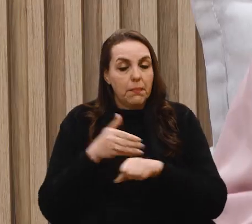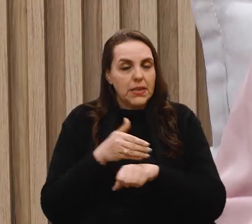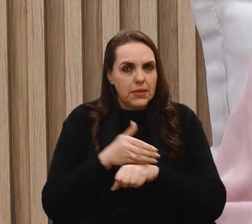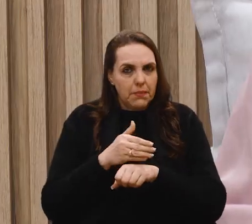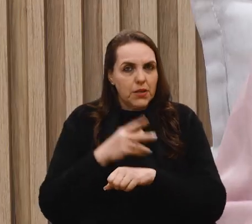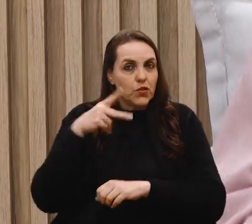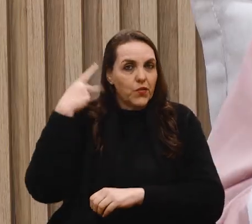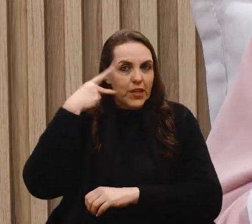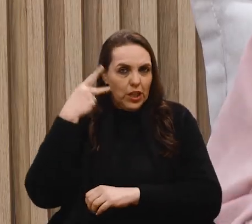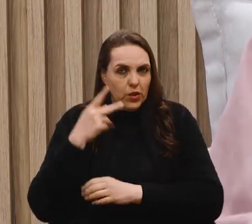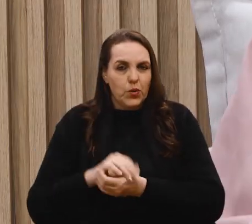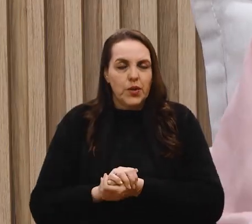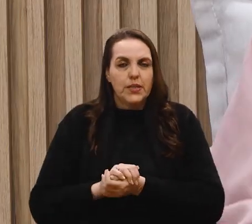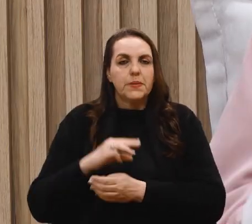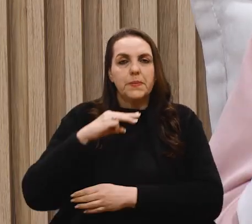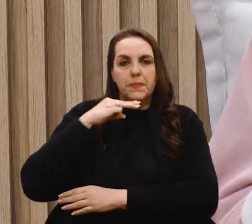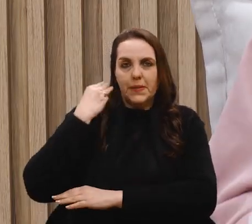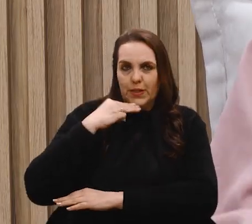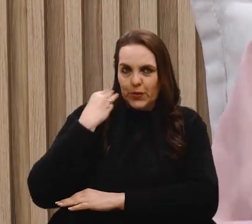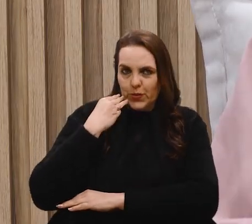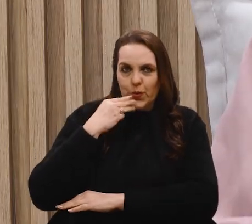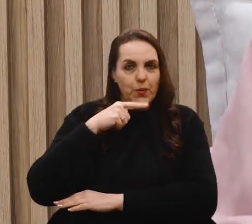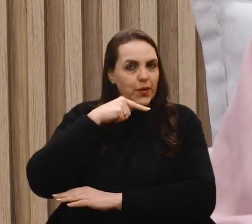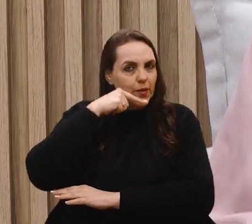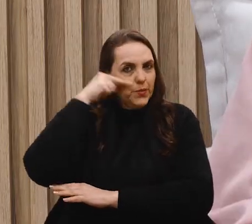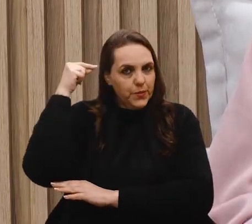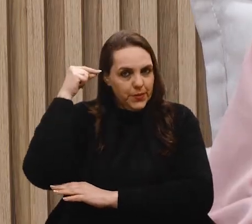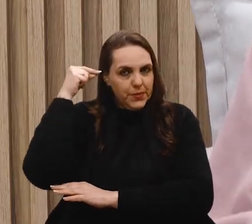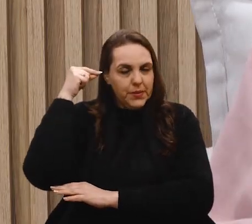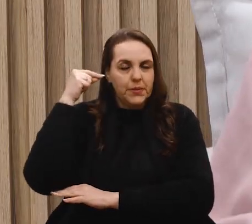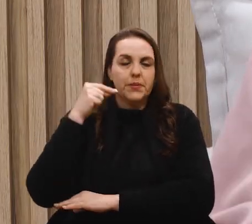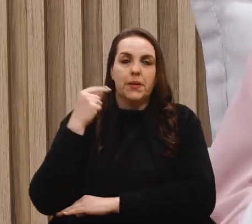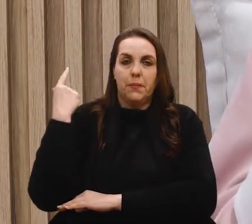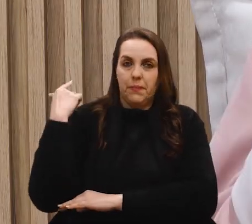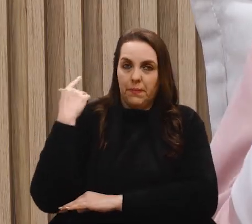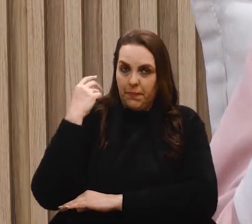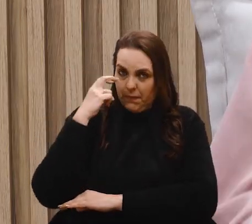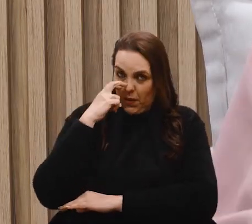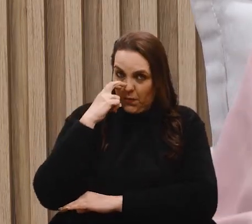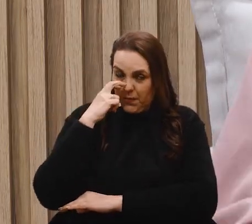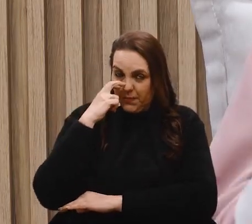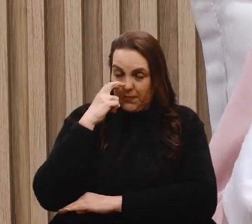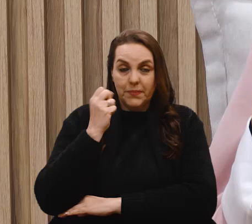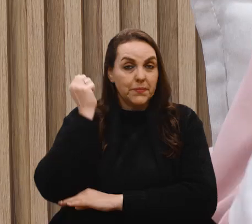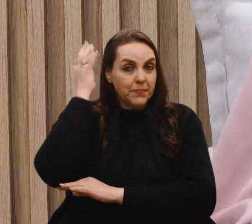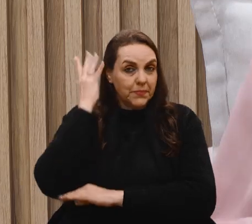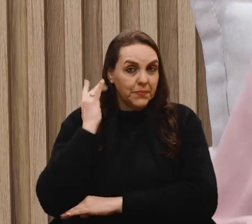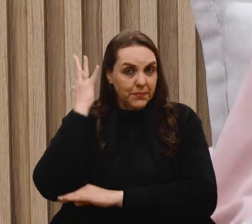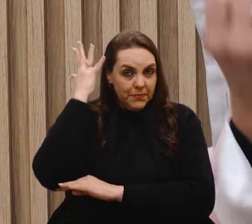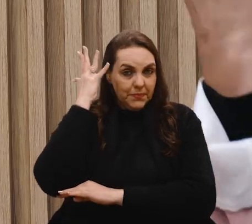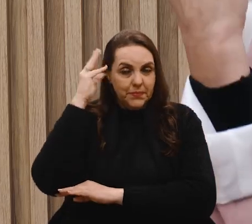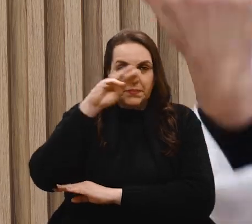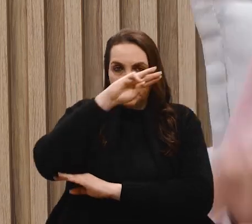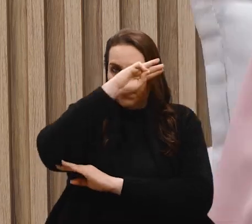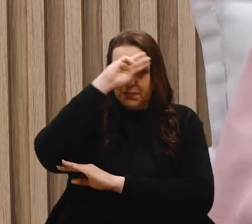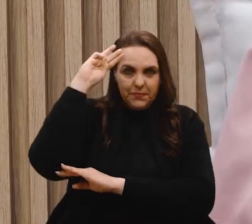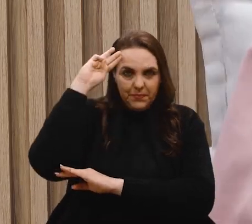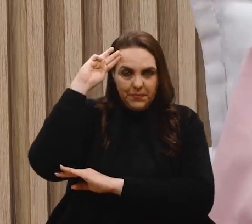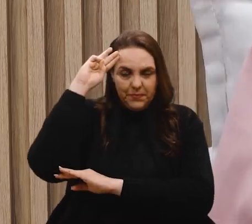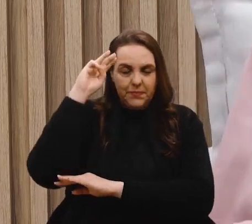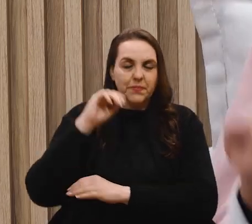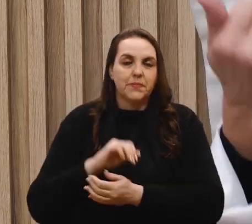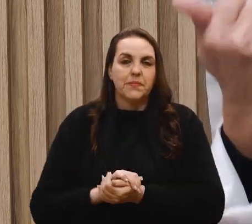integrantes os vereadores Marisol Santos, Aldonei Machado, Andressa Malman, Daiane Melo, Juliano Valim,